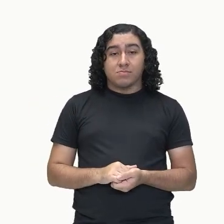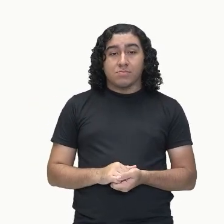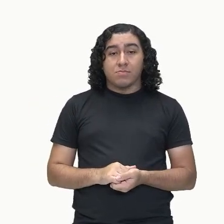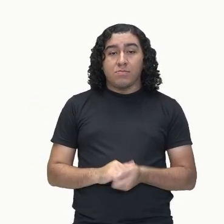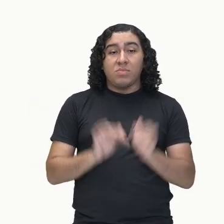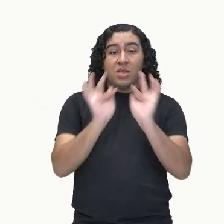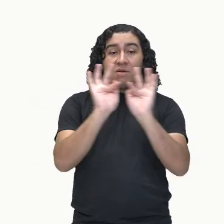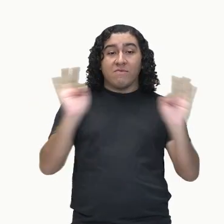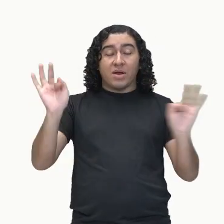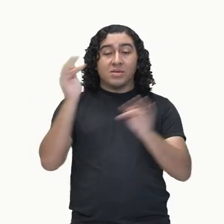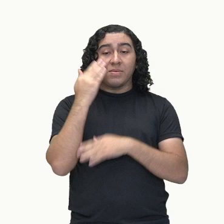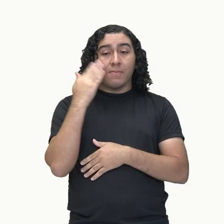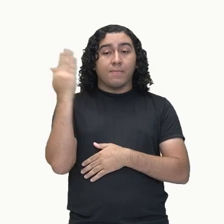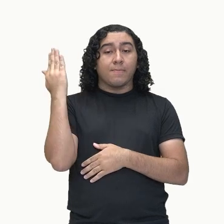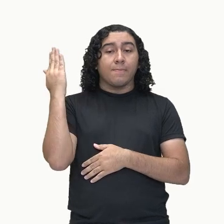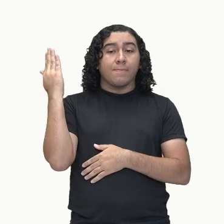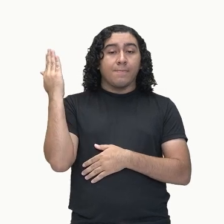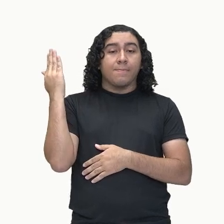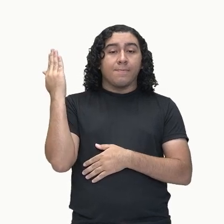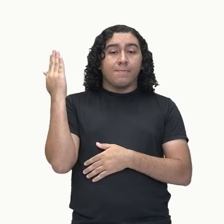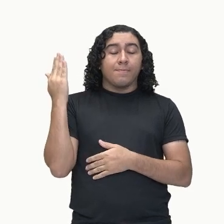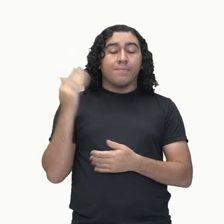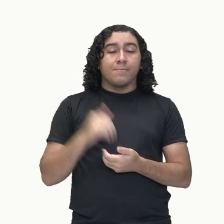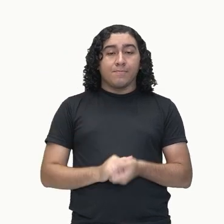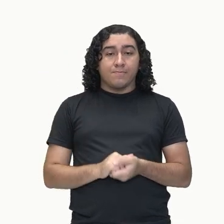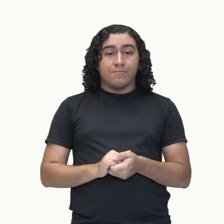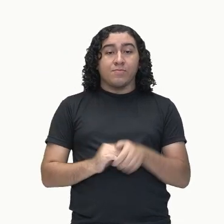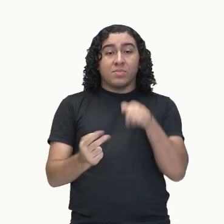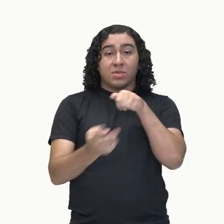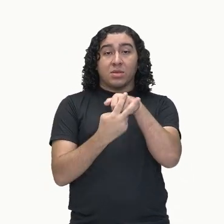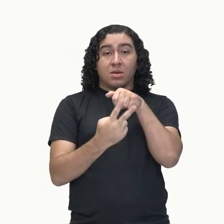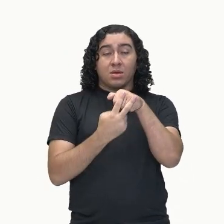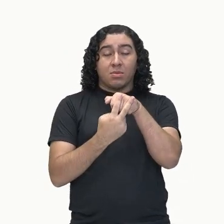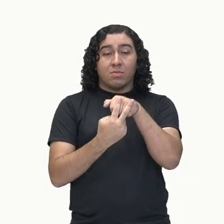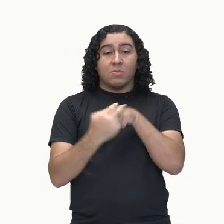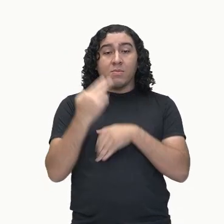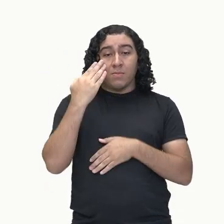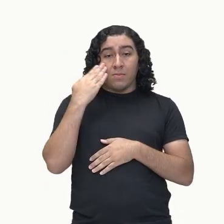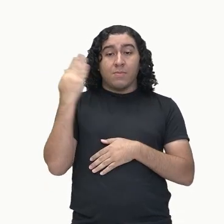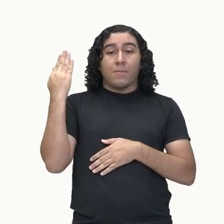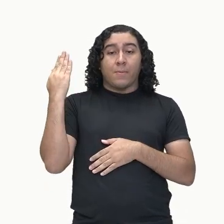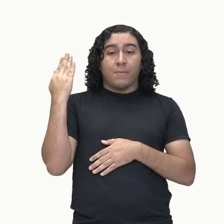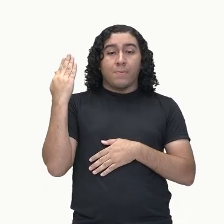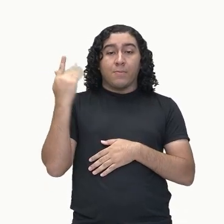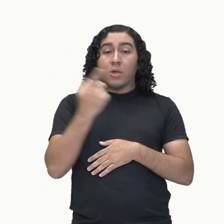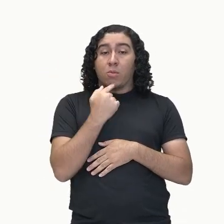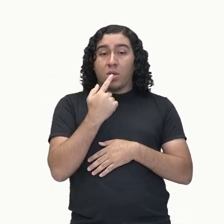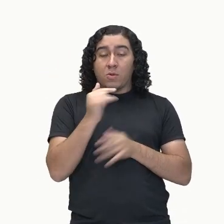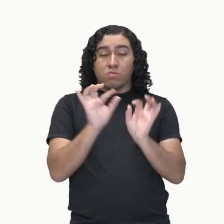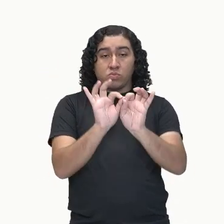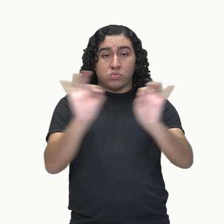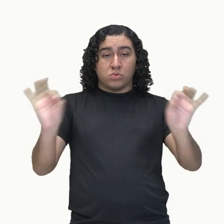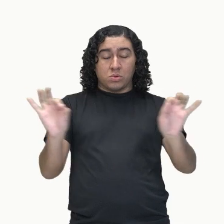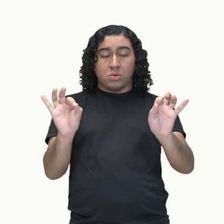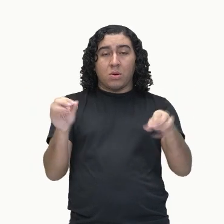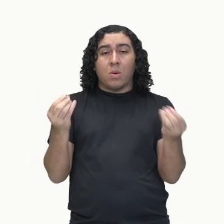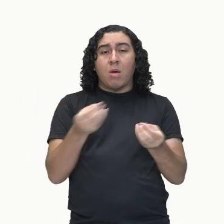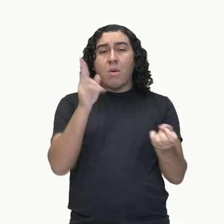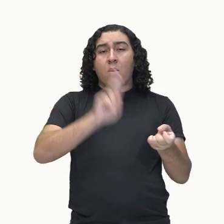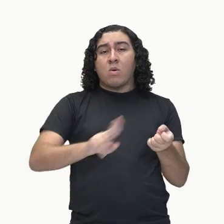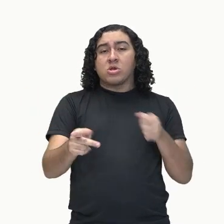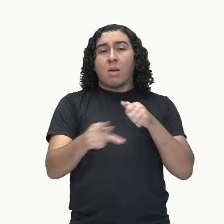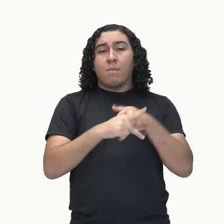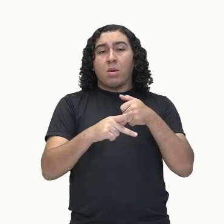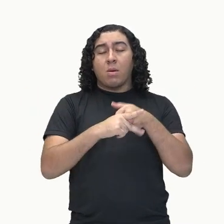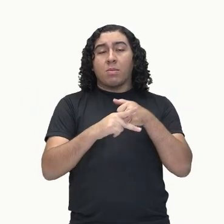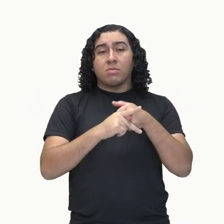pronto trab olha aí o verbo essar é um verbo irregular Olha como se faz o presente do subjuntivo